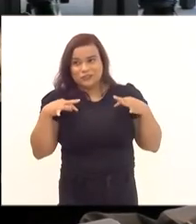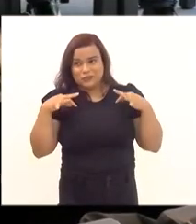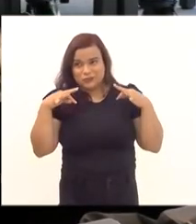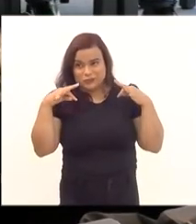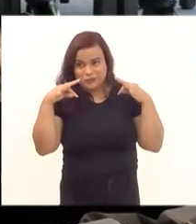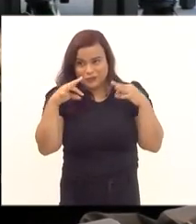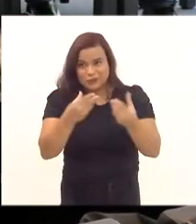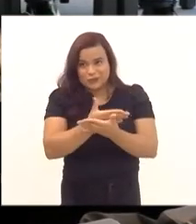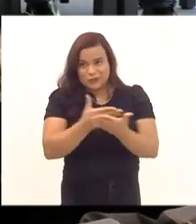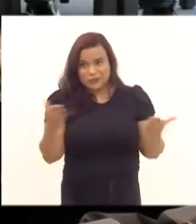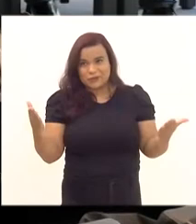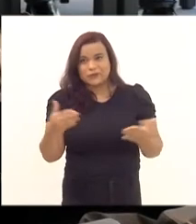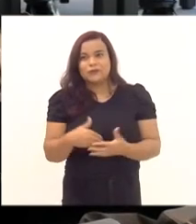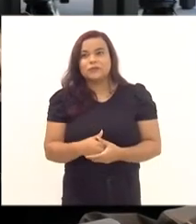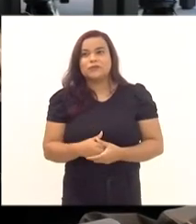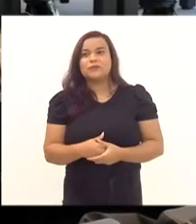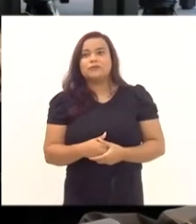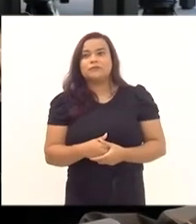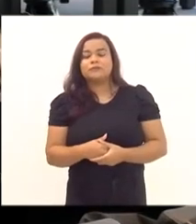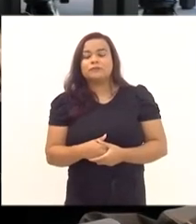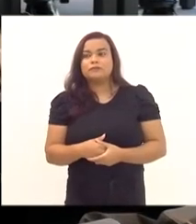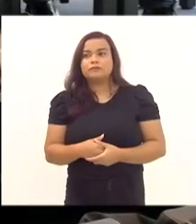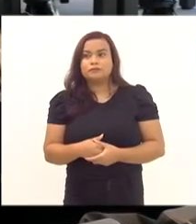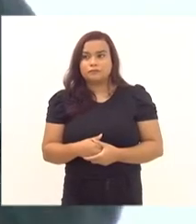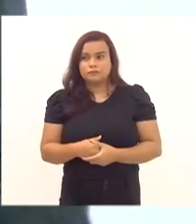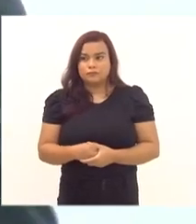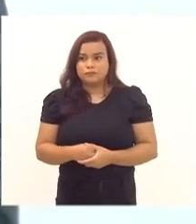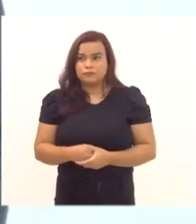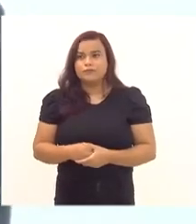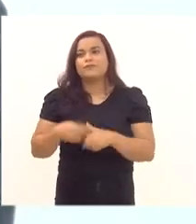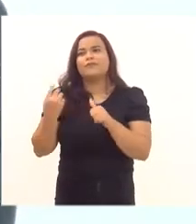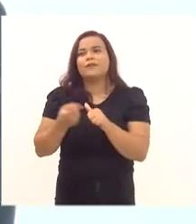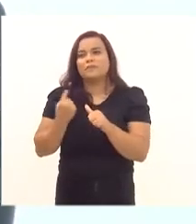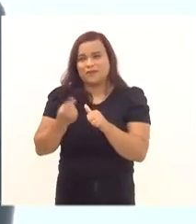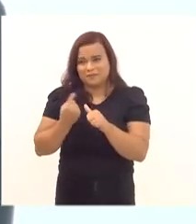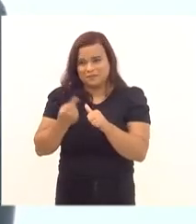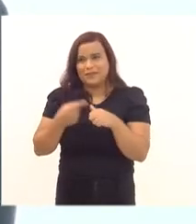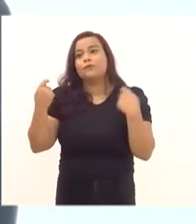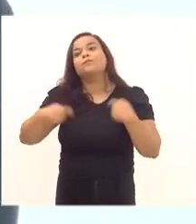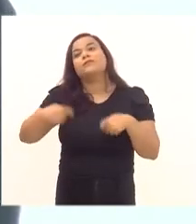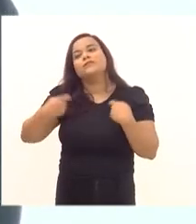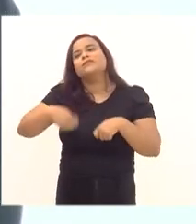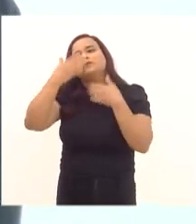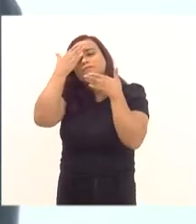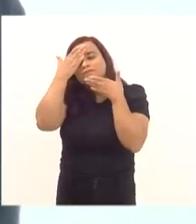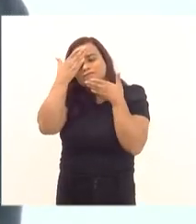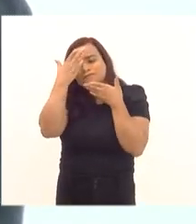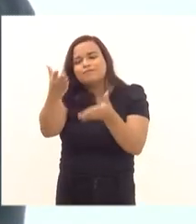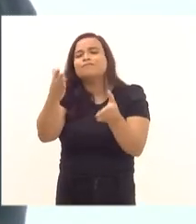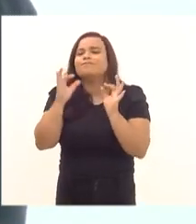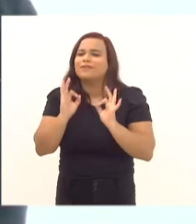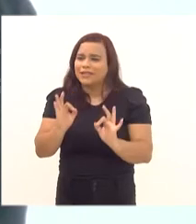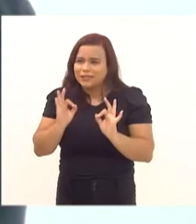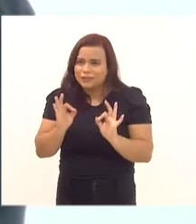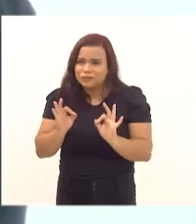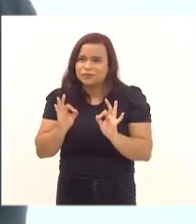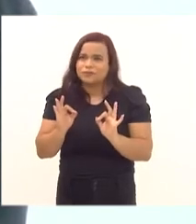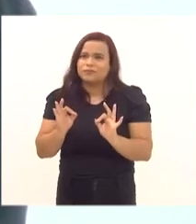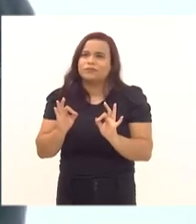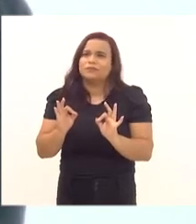todos e todas Essa é a primeiro lugar preciso agradecer de verdade